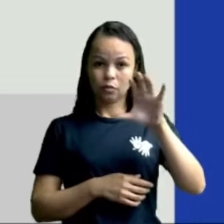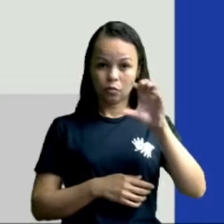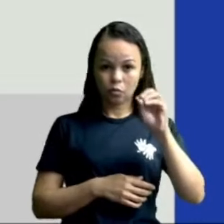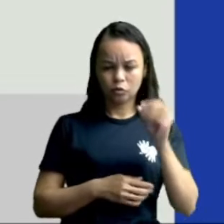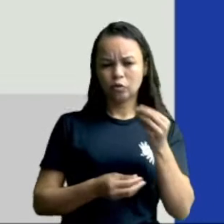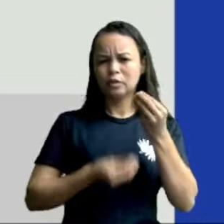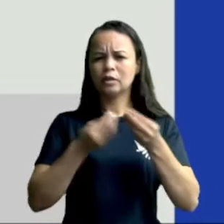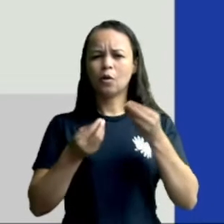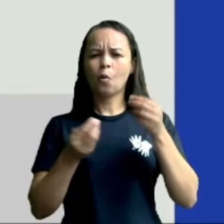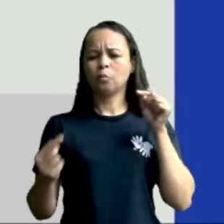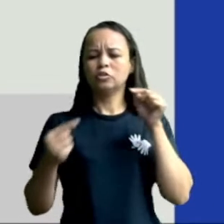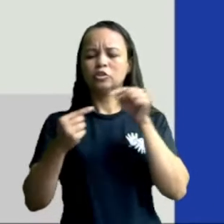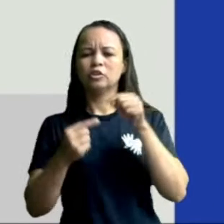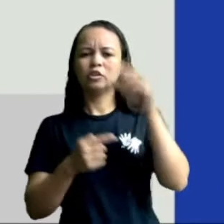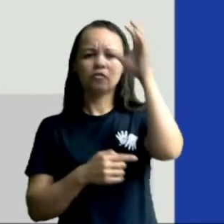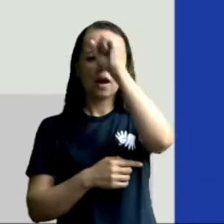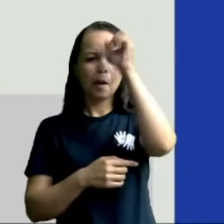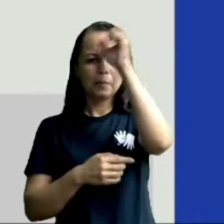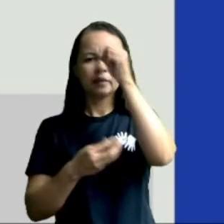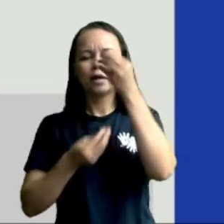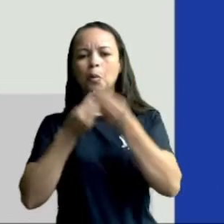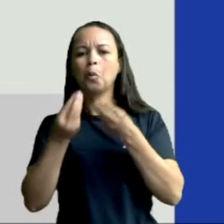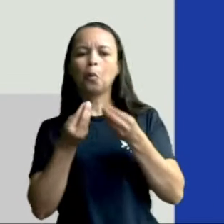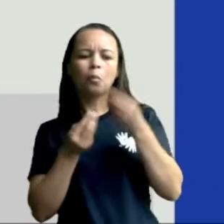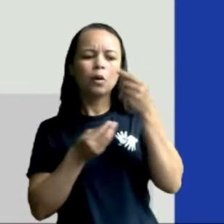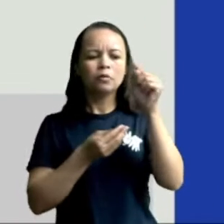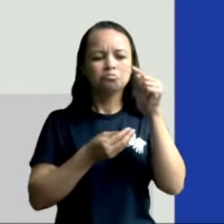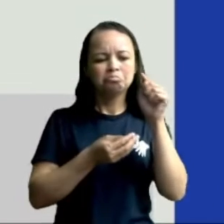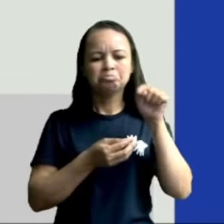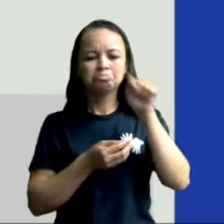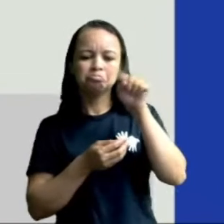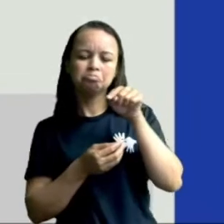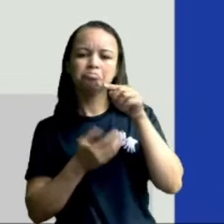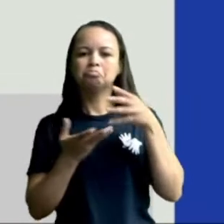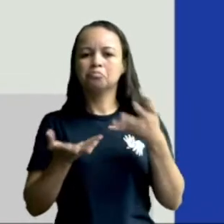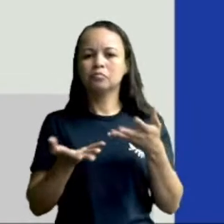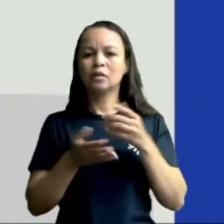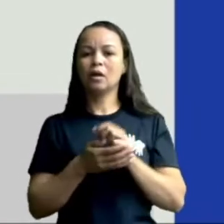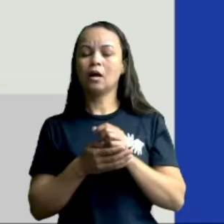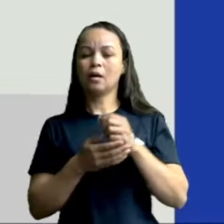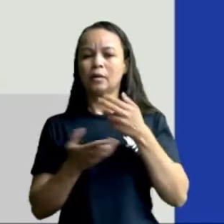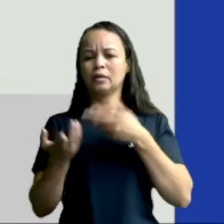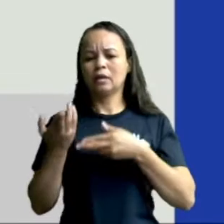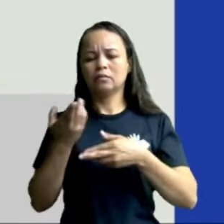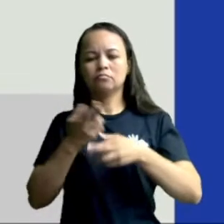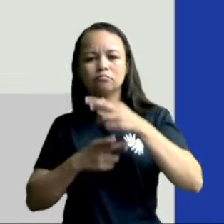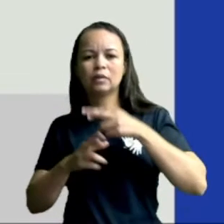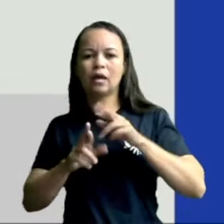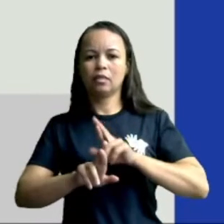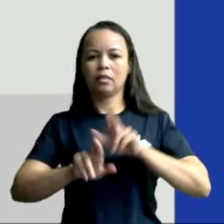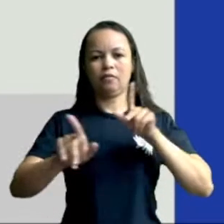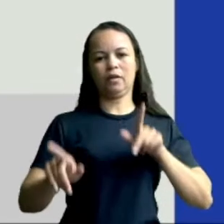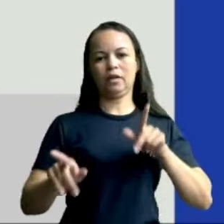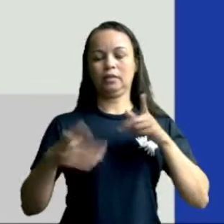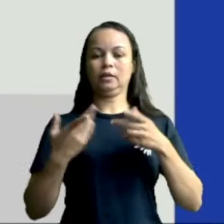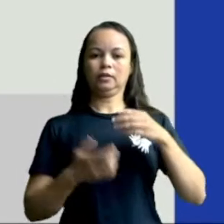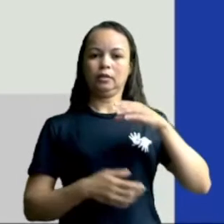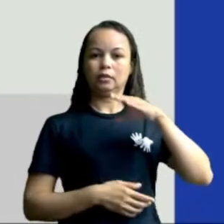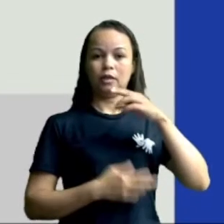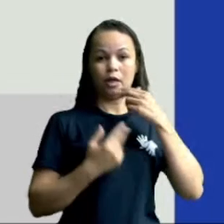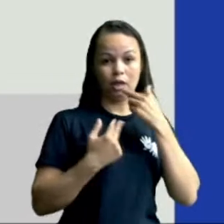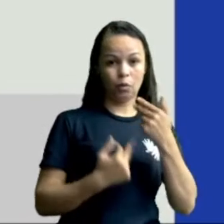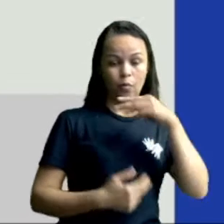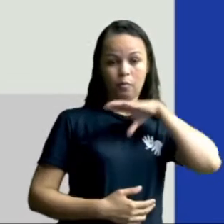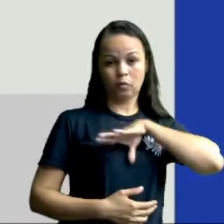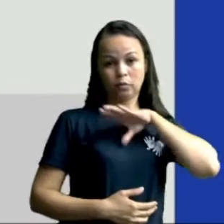como acentuar, aprender sobre os heterotônicos, internalizar as diferenças entre língua